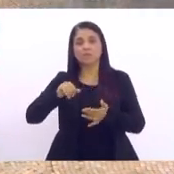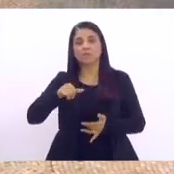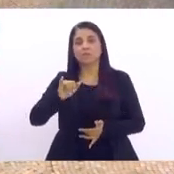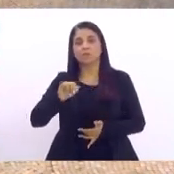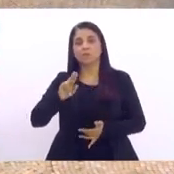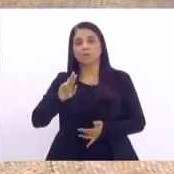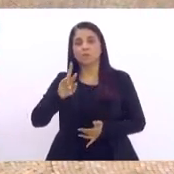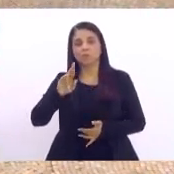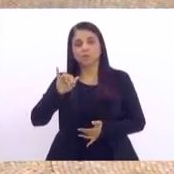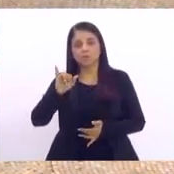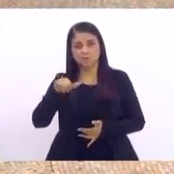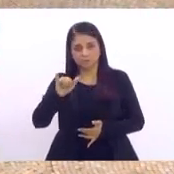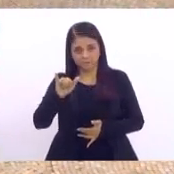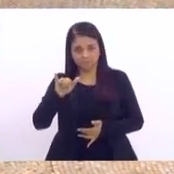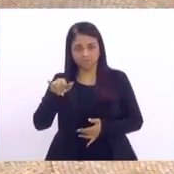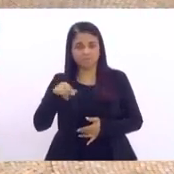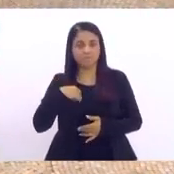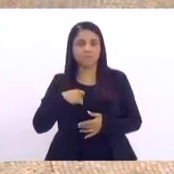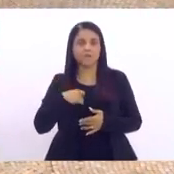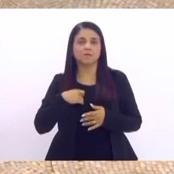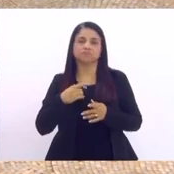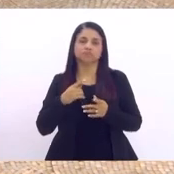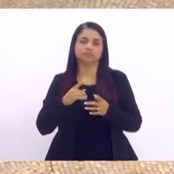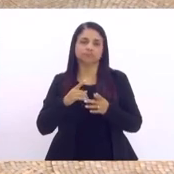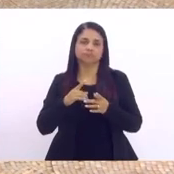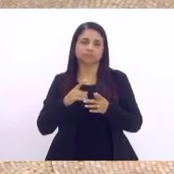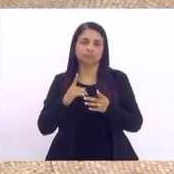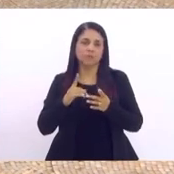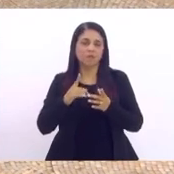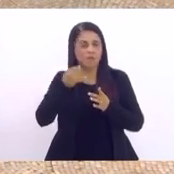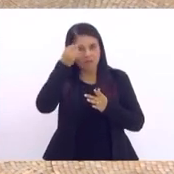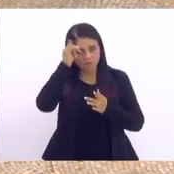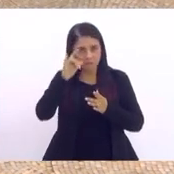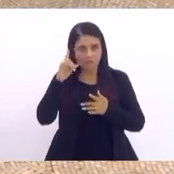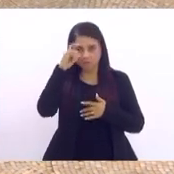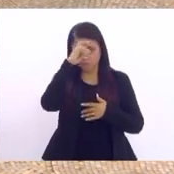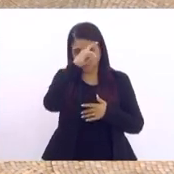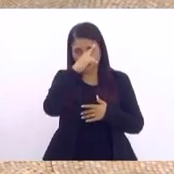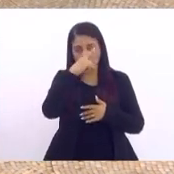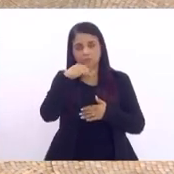causar nenhuma dificuldade no trâmite do projeto